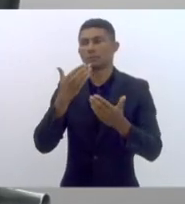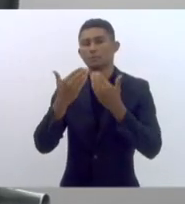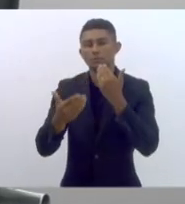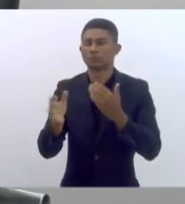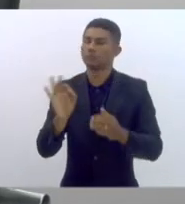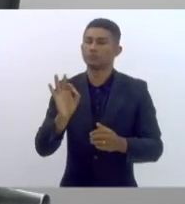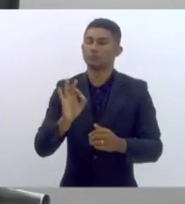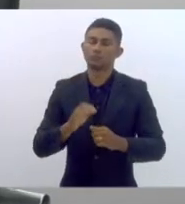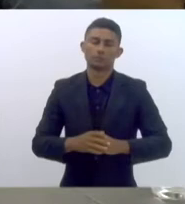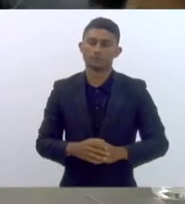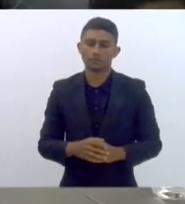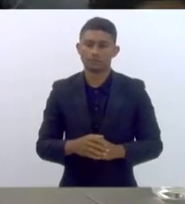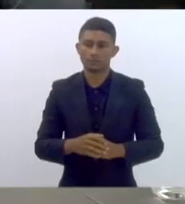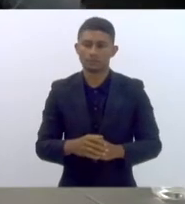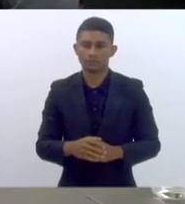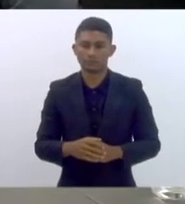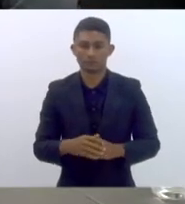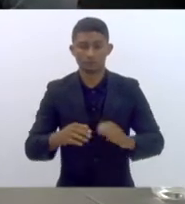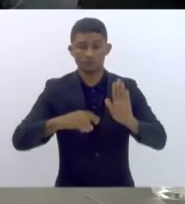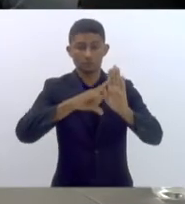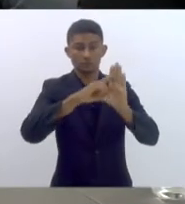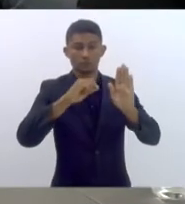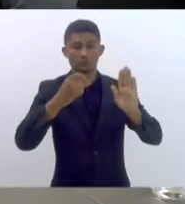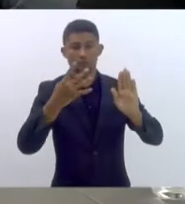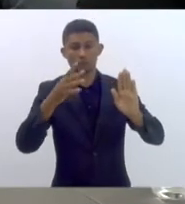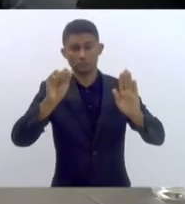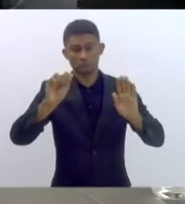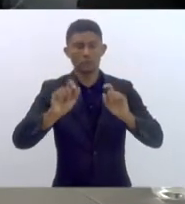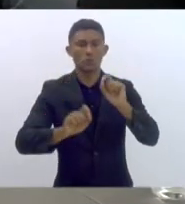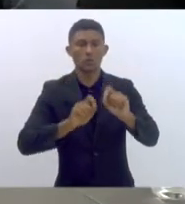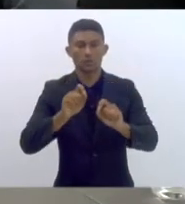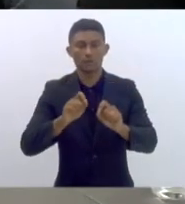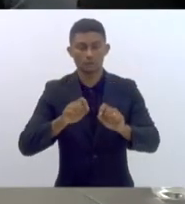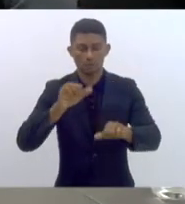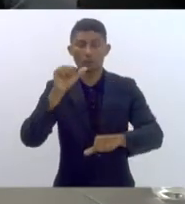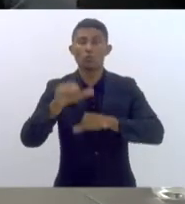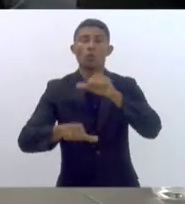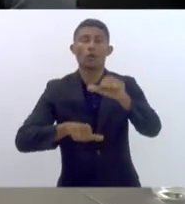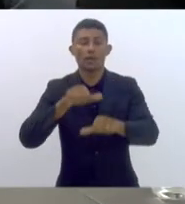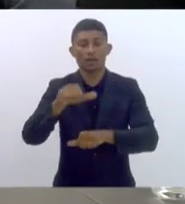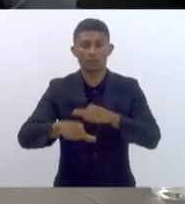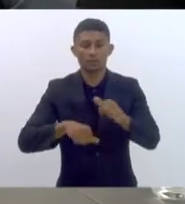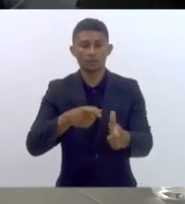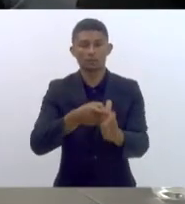Né? É, o 4A é uma troca da inadimplência, porque também, lá